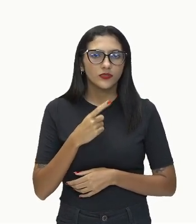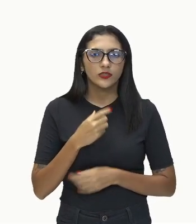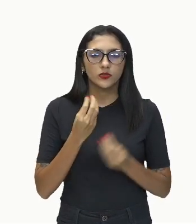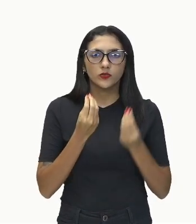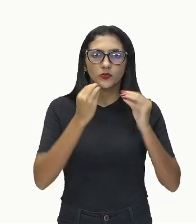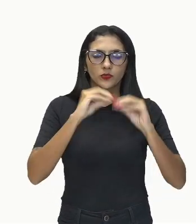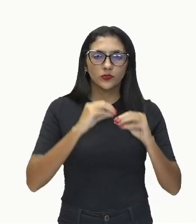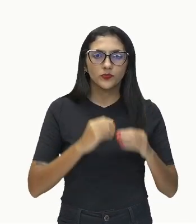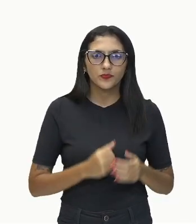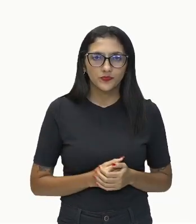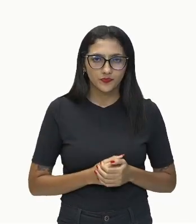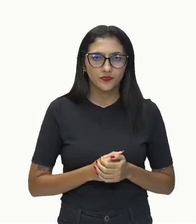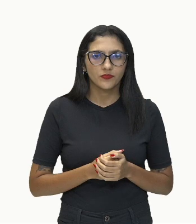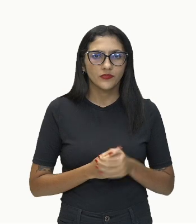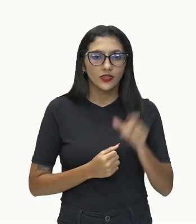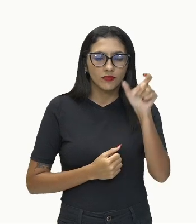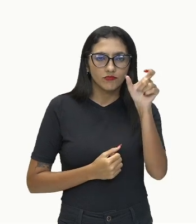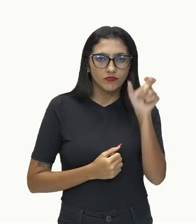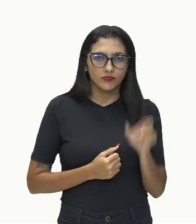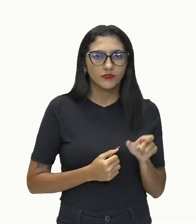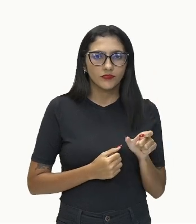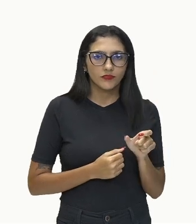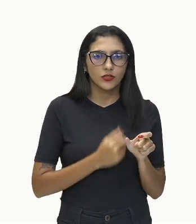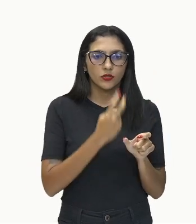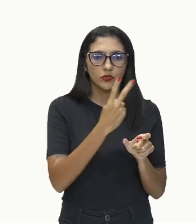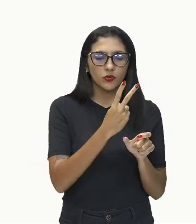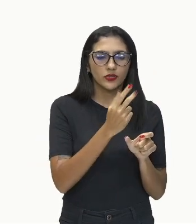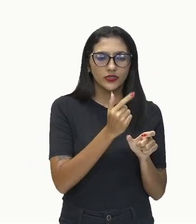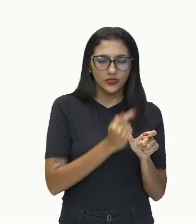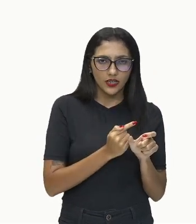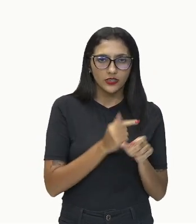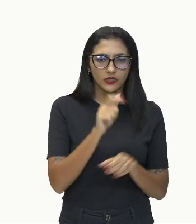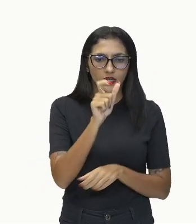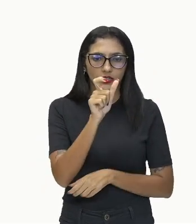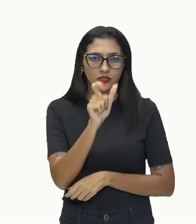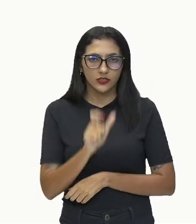Primeira coluna, 2, 7, 5 e 3.